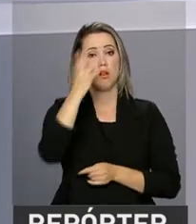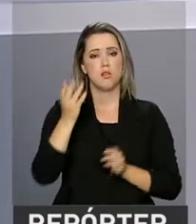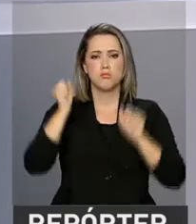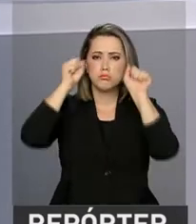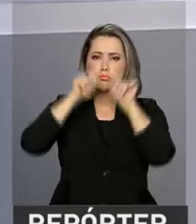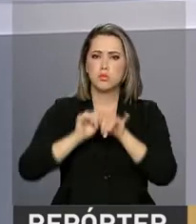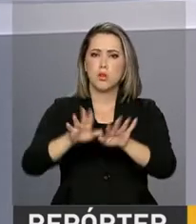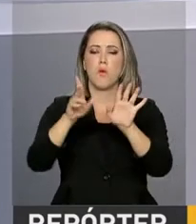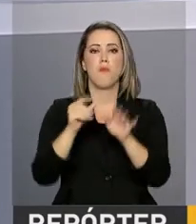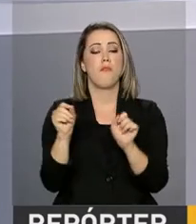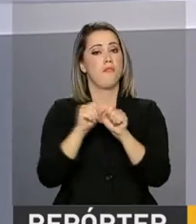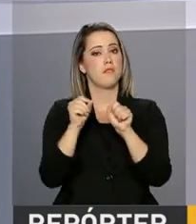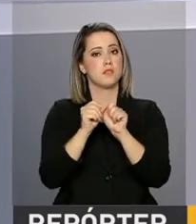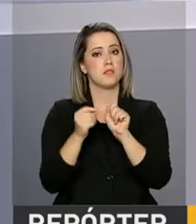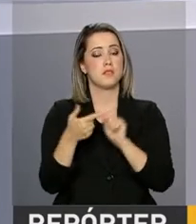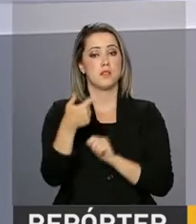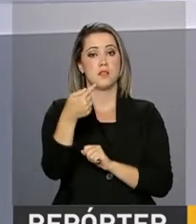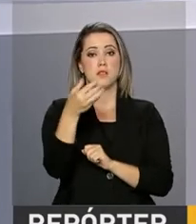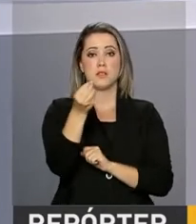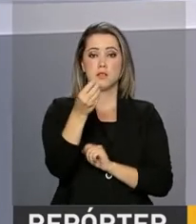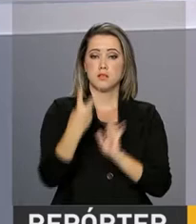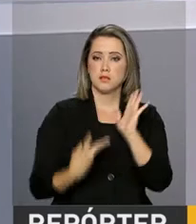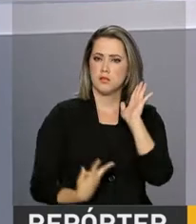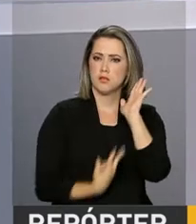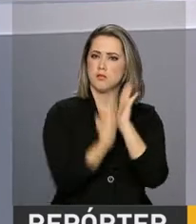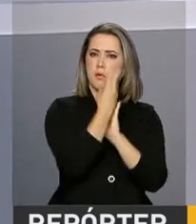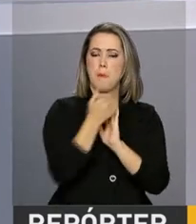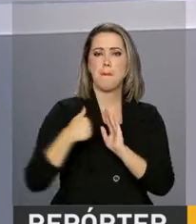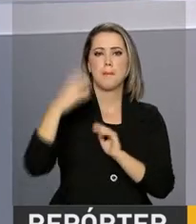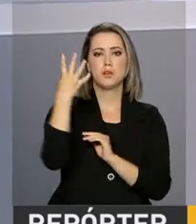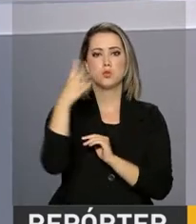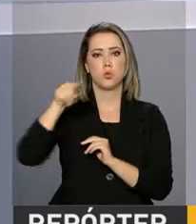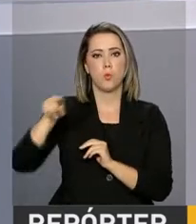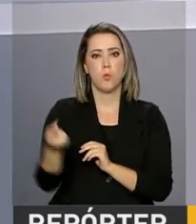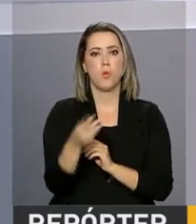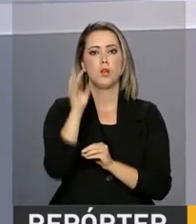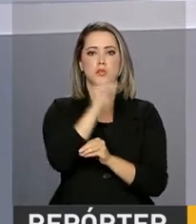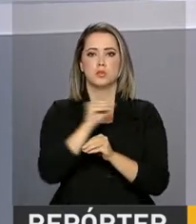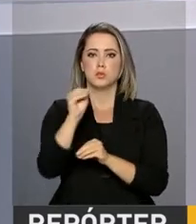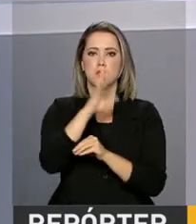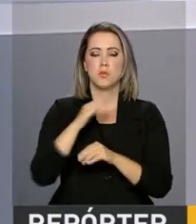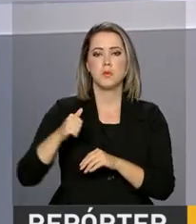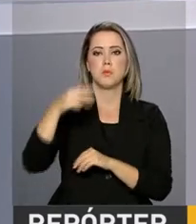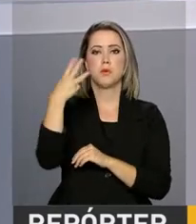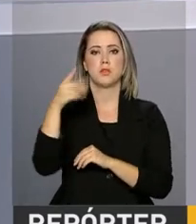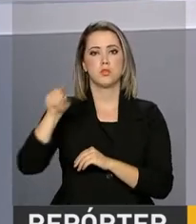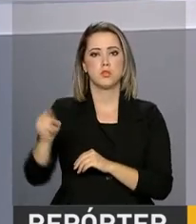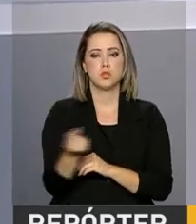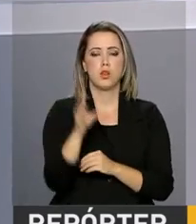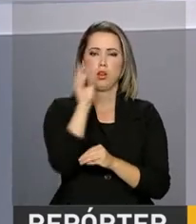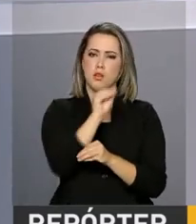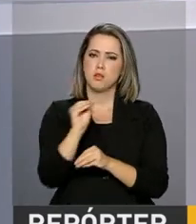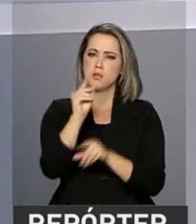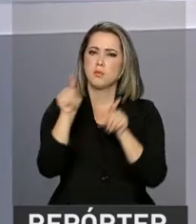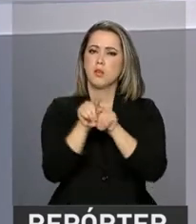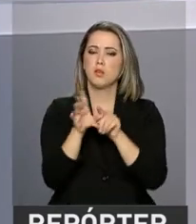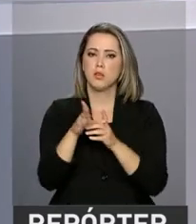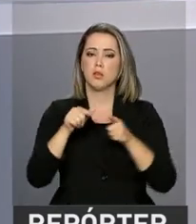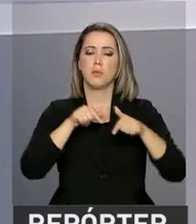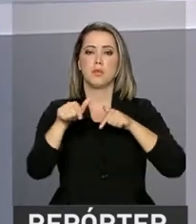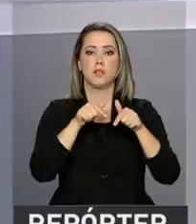vai fazer quase 700 cirurgias mais de 4 mil exames e mais de três mil consultas além de atividades